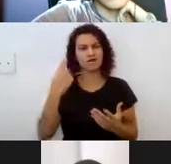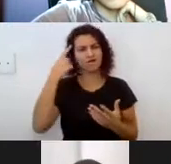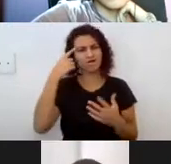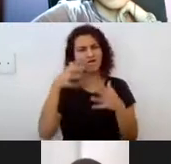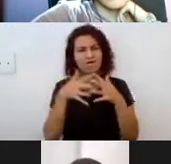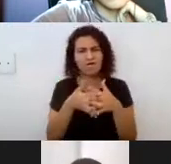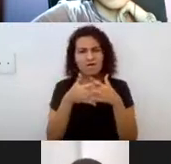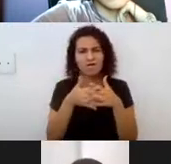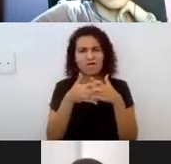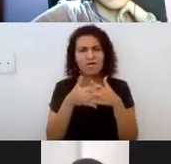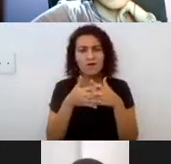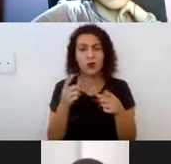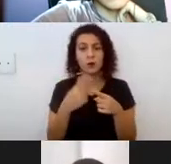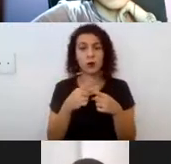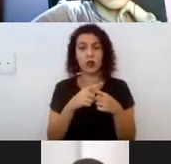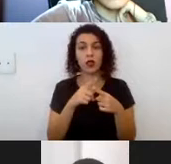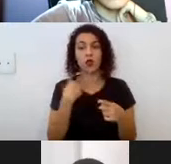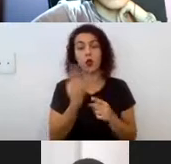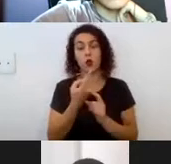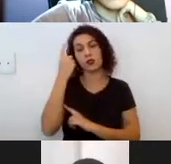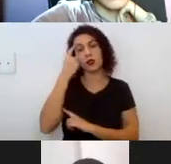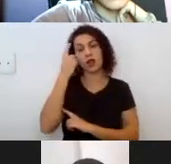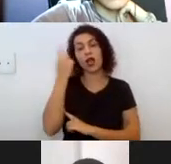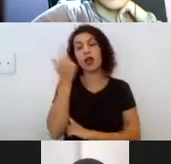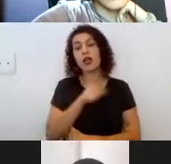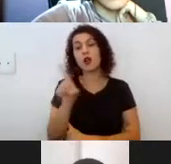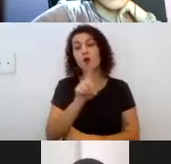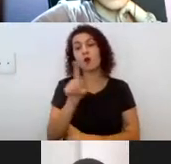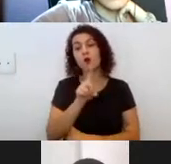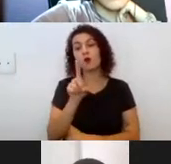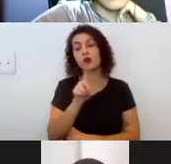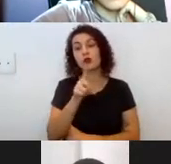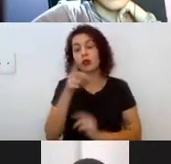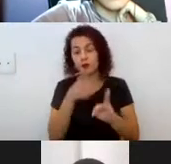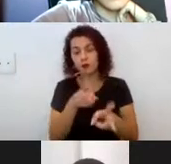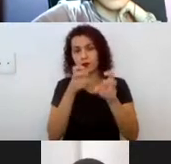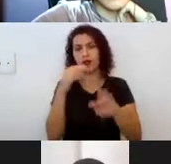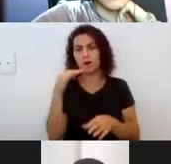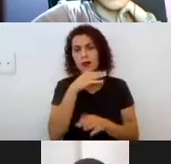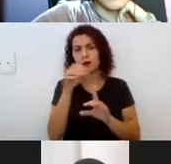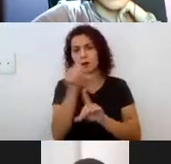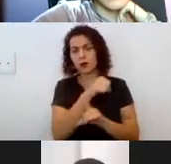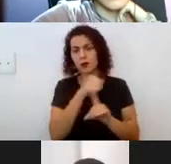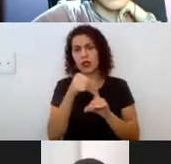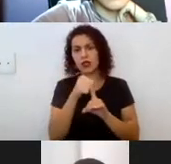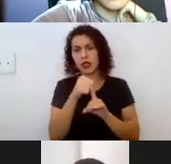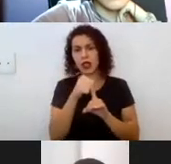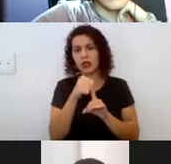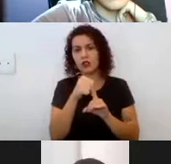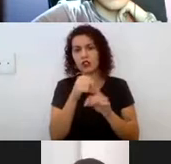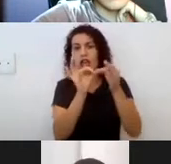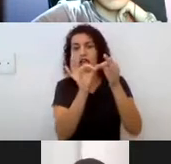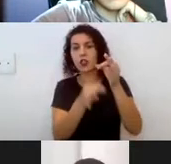ocidental ela não consegue conceber uma sociedade a partir de uma estrutura fractal